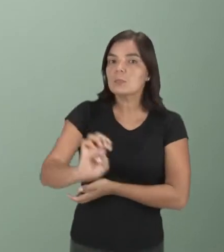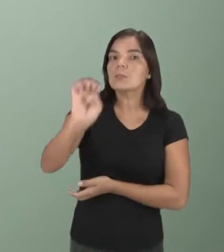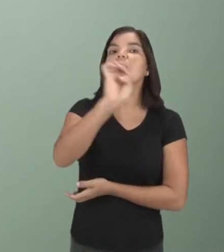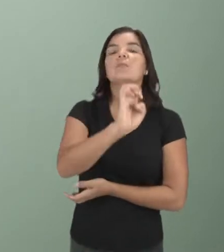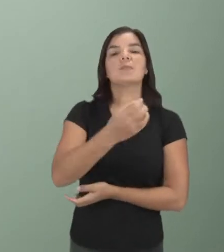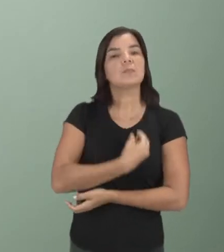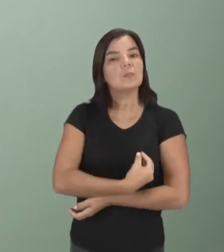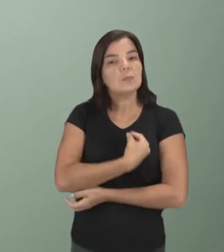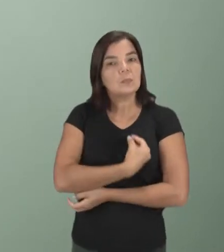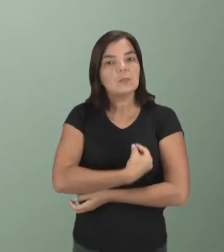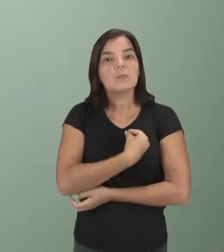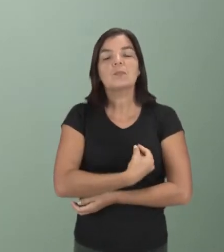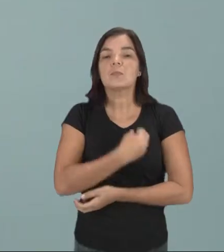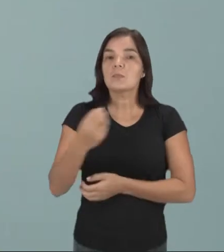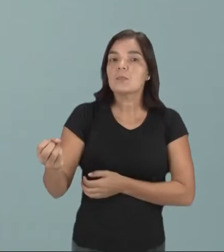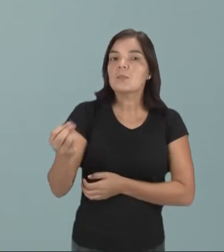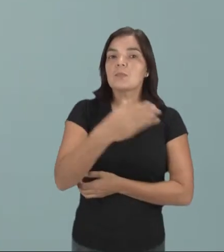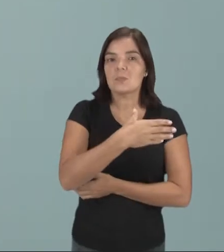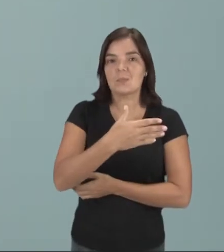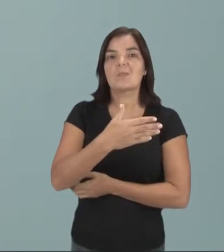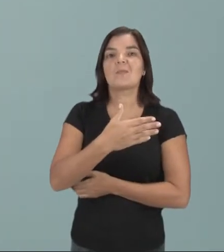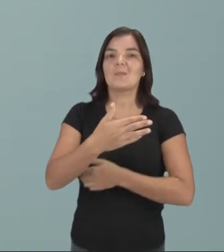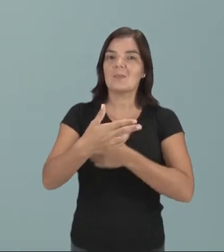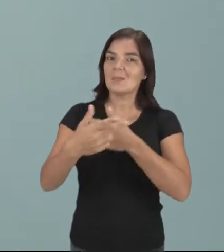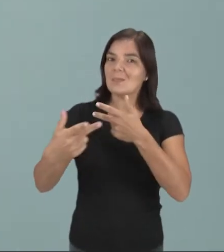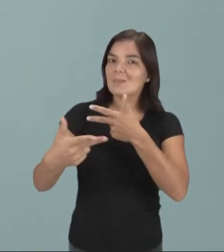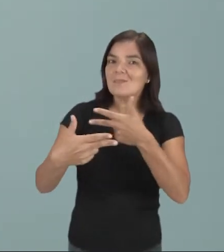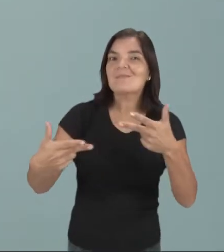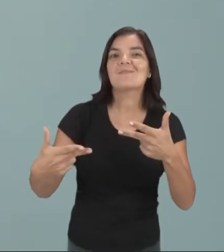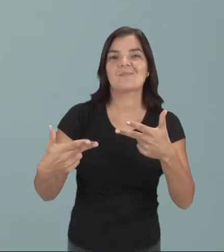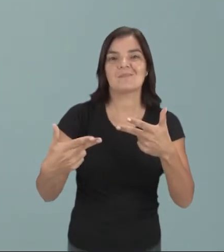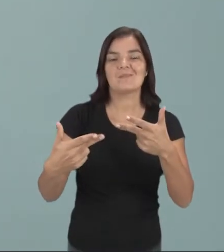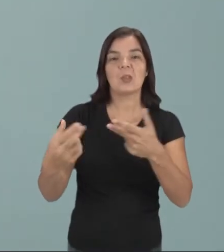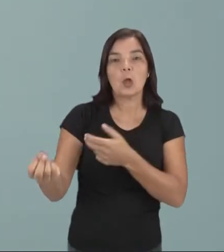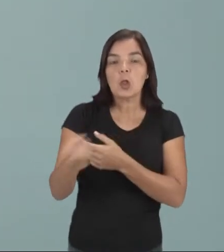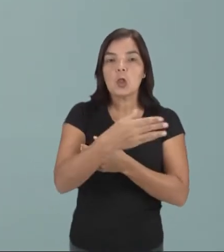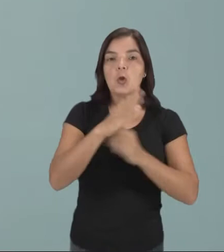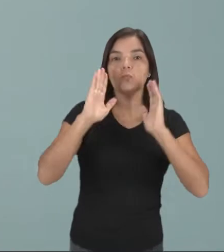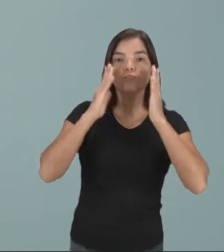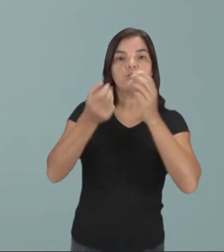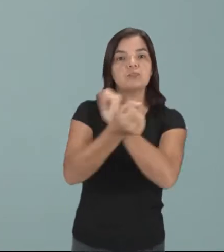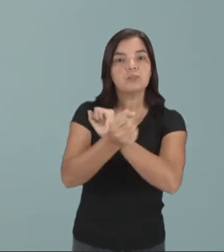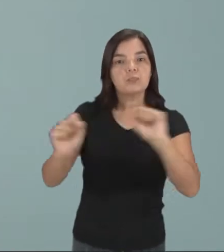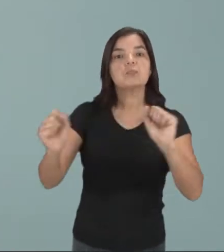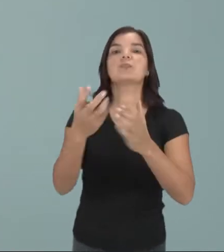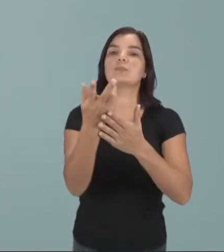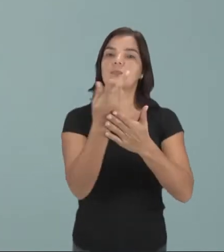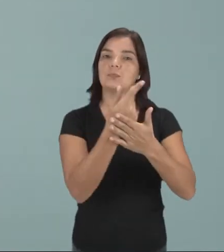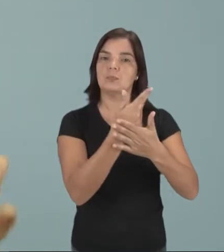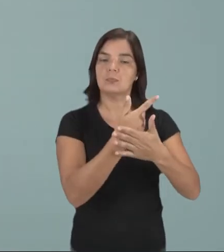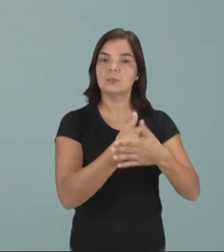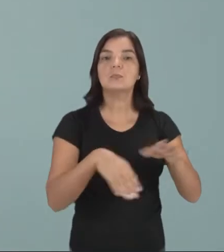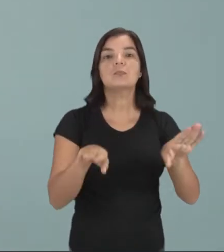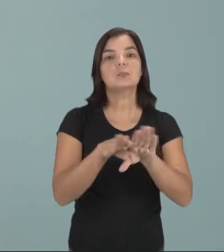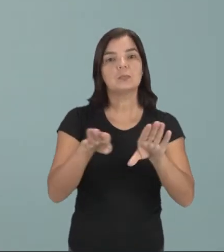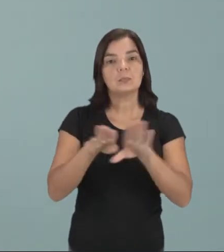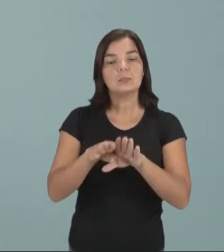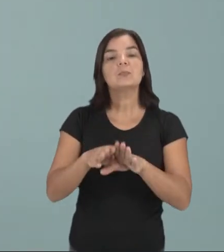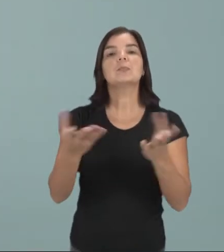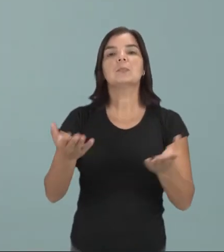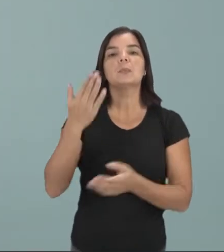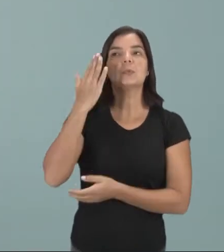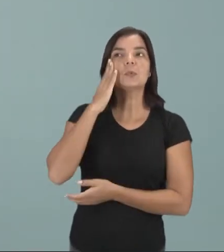estava vivendo novos ares, novas concepções de liberdade artística, que foi muito